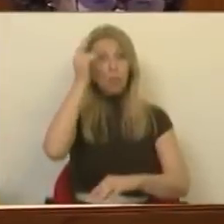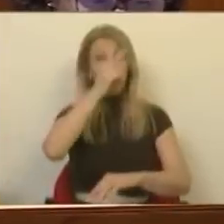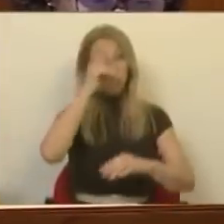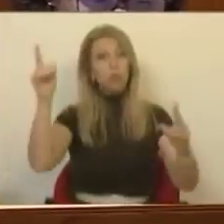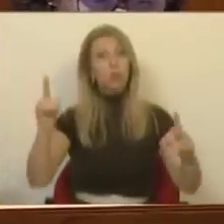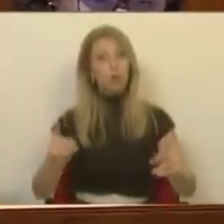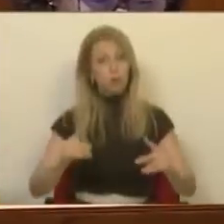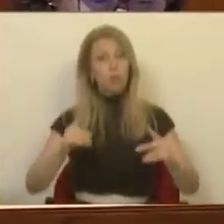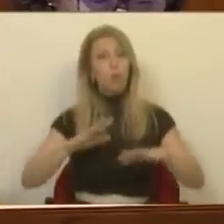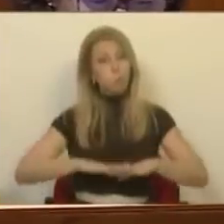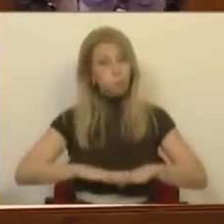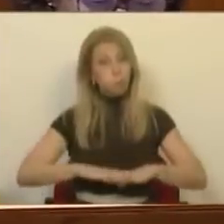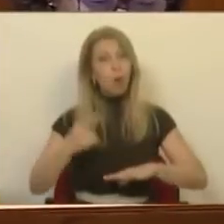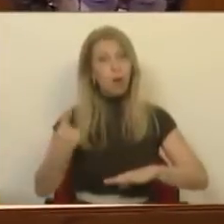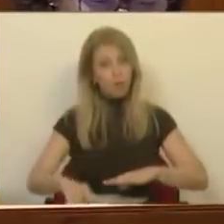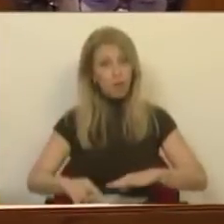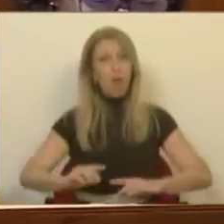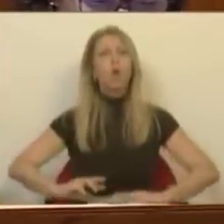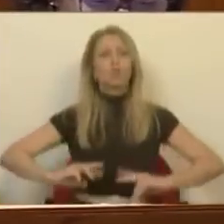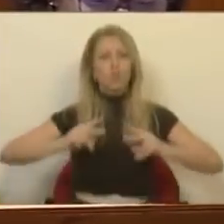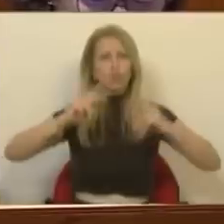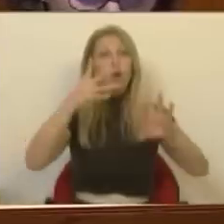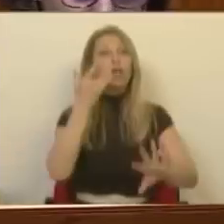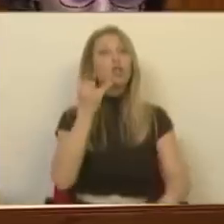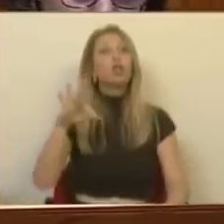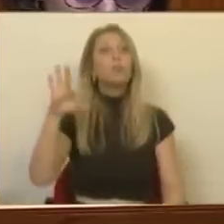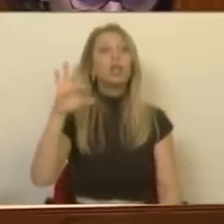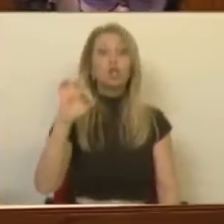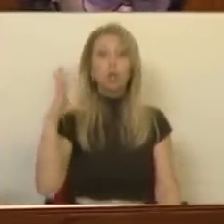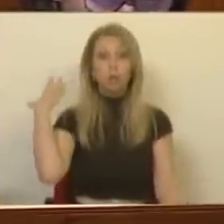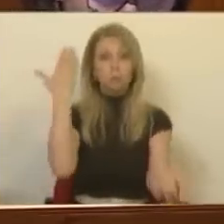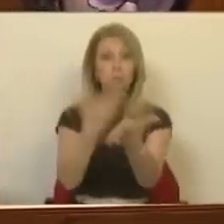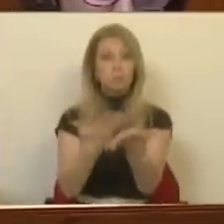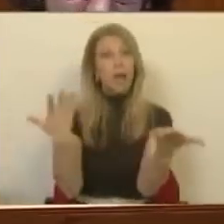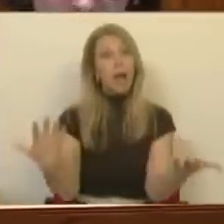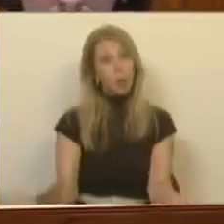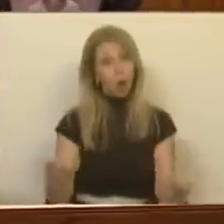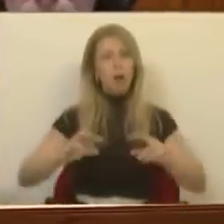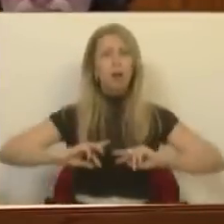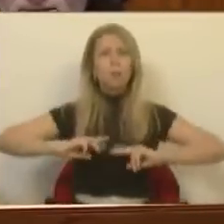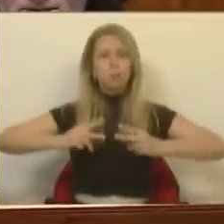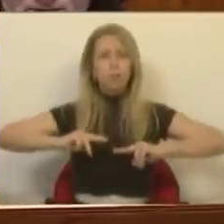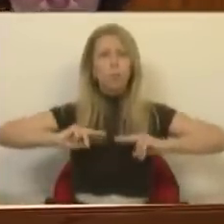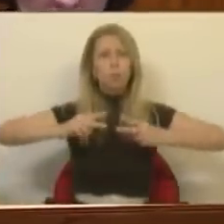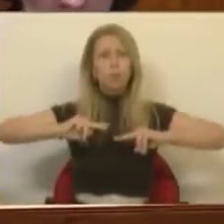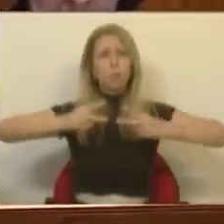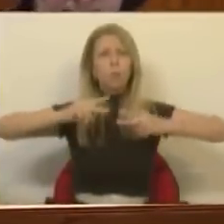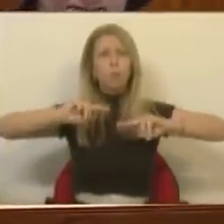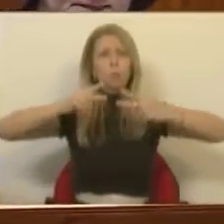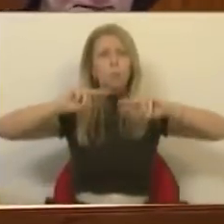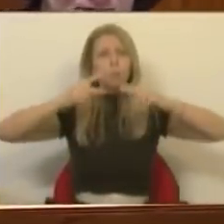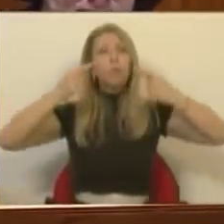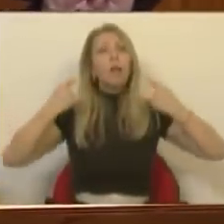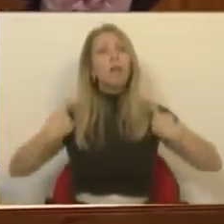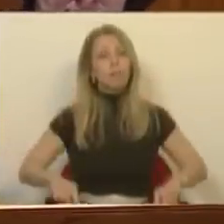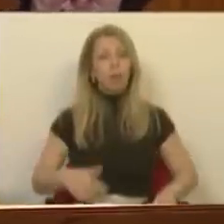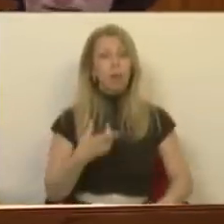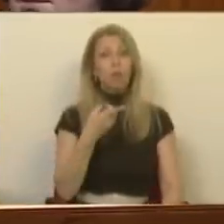em 2018 desde 2018 até agora a carreira tem estado permanentemente congelada